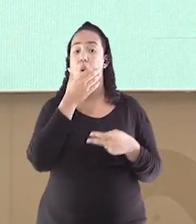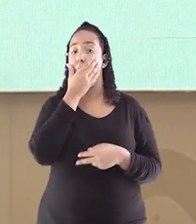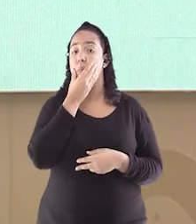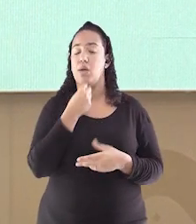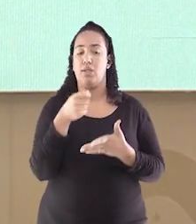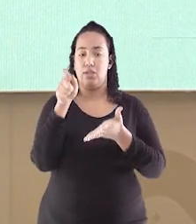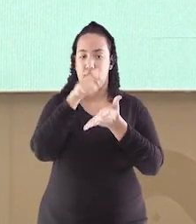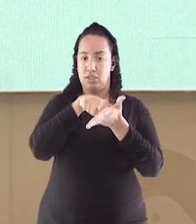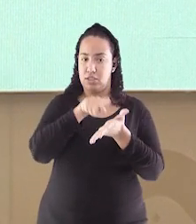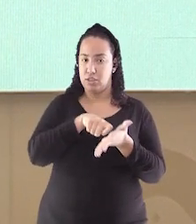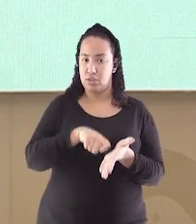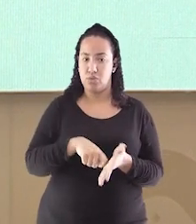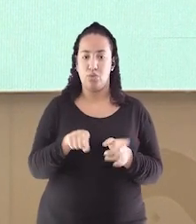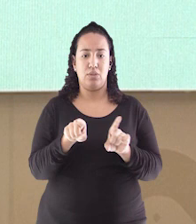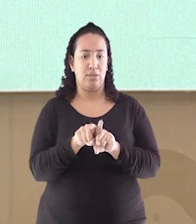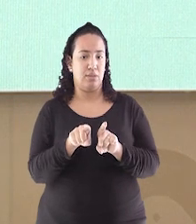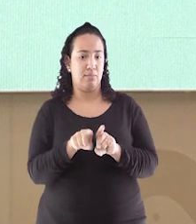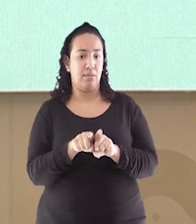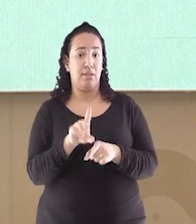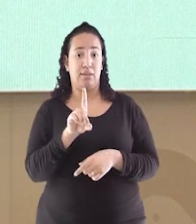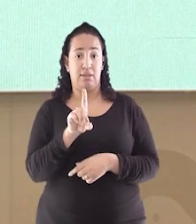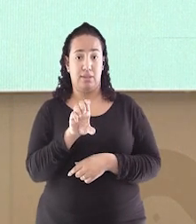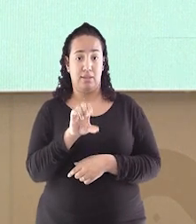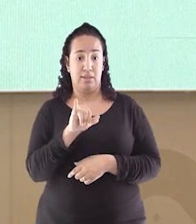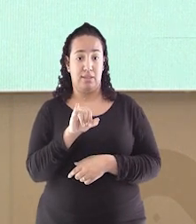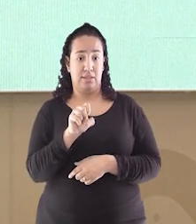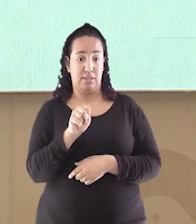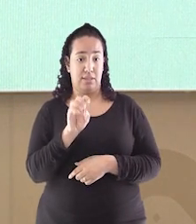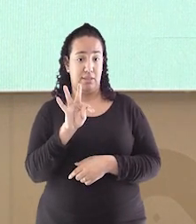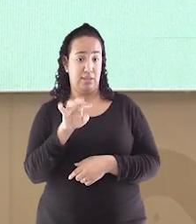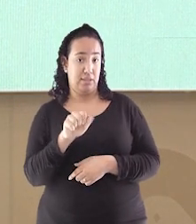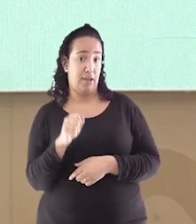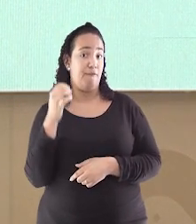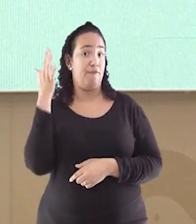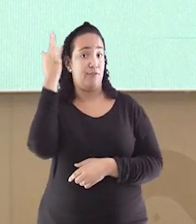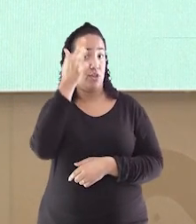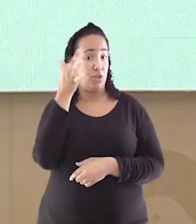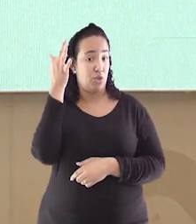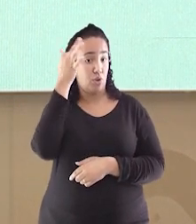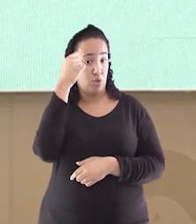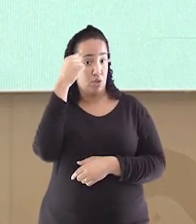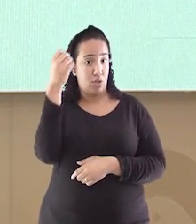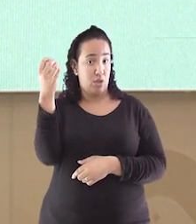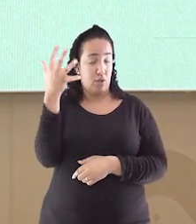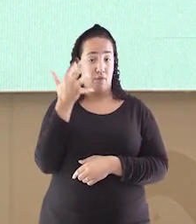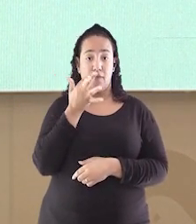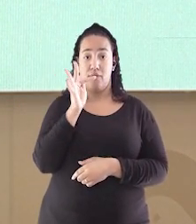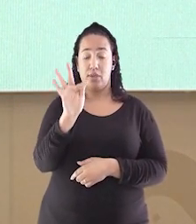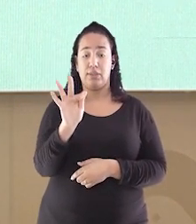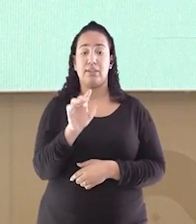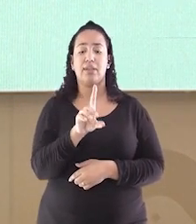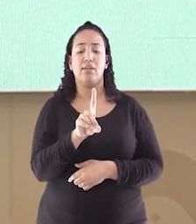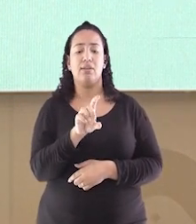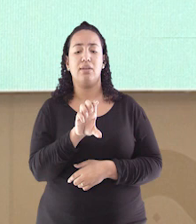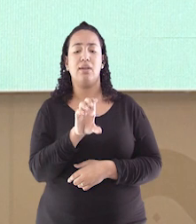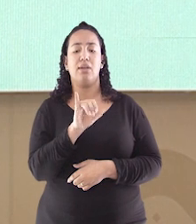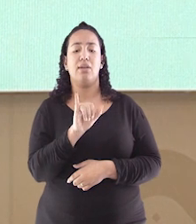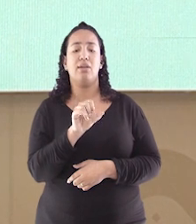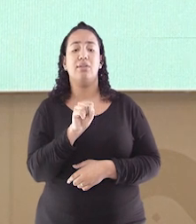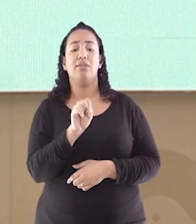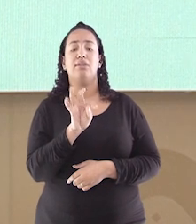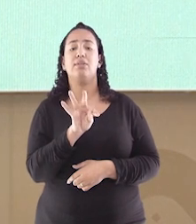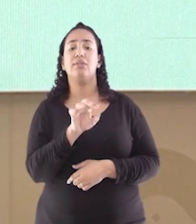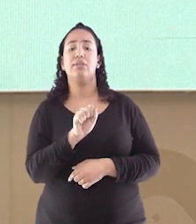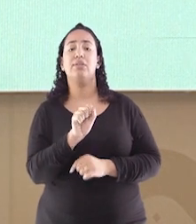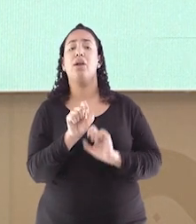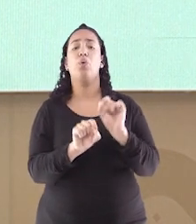escritor, ensaísta, deísta, filósofo iluminista francês. Como deísta, ele acreditava que não era preciso a